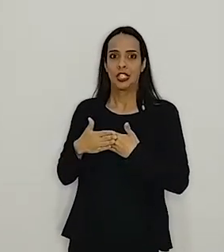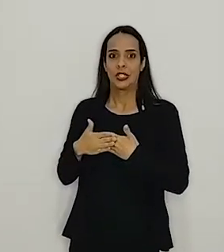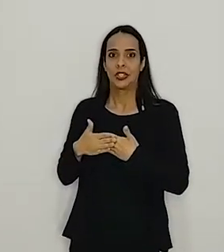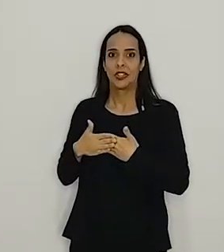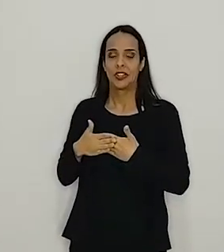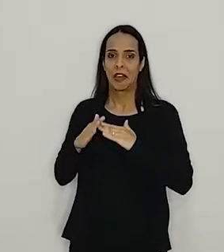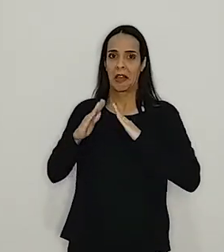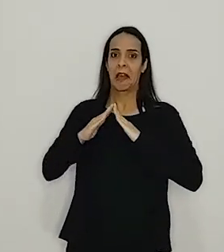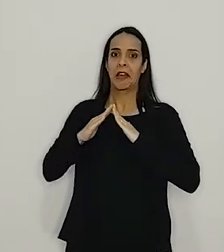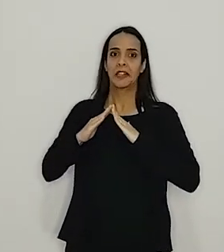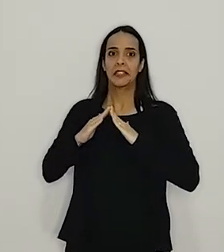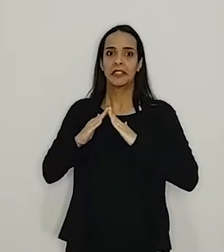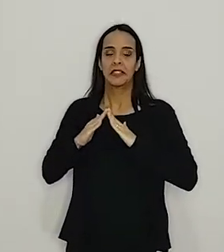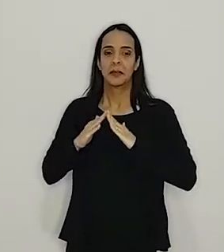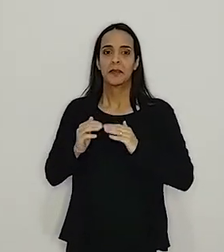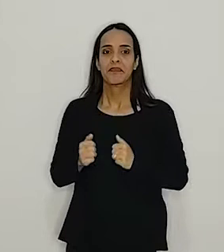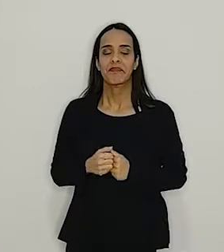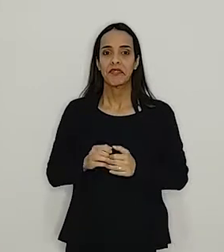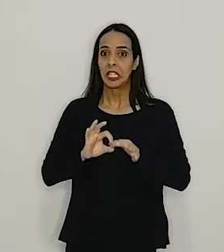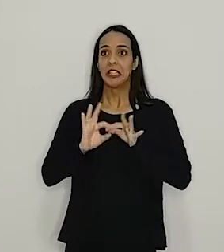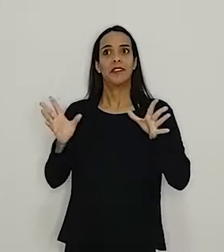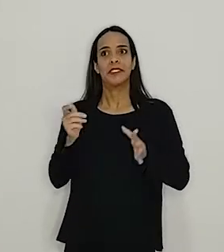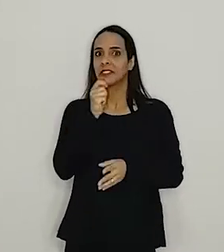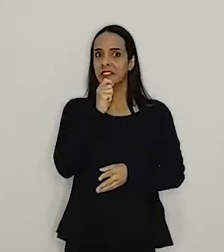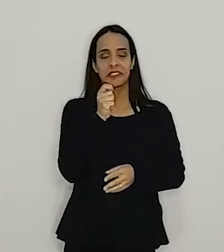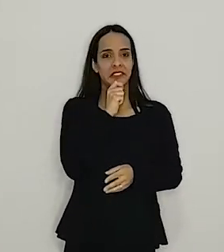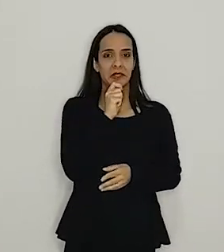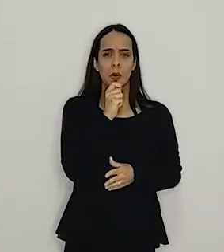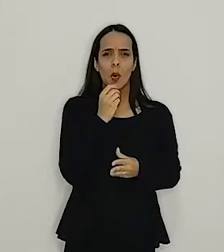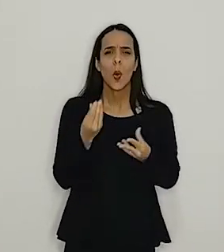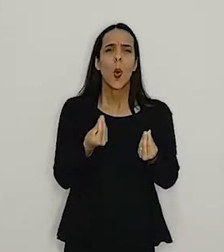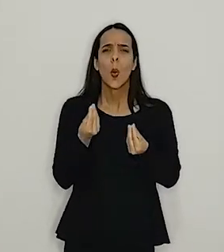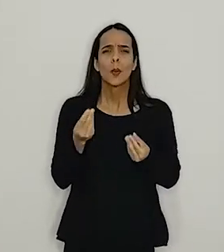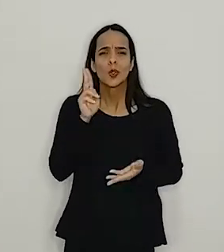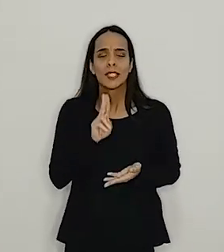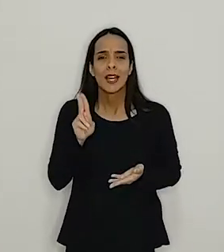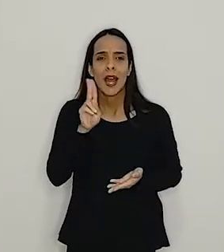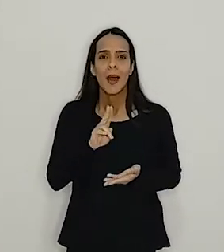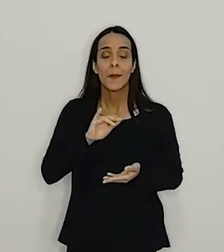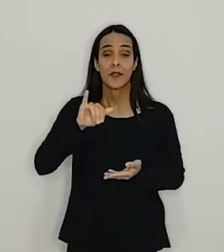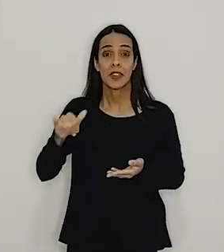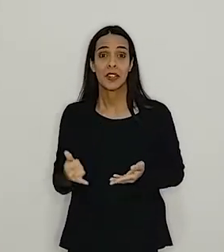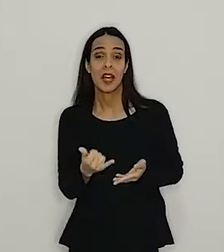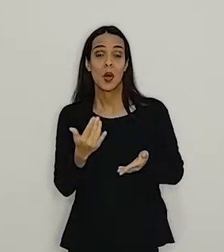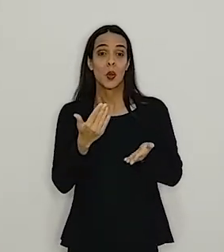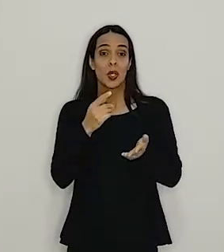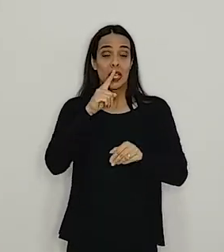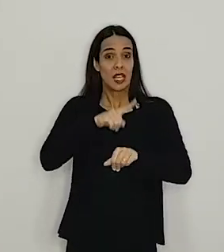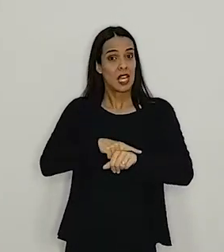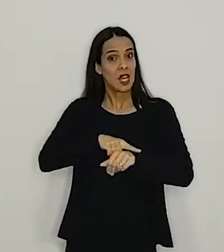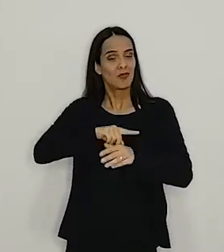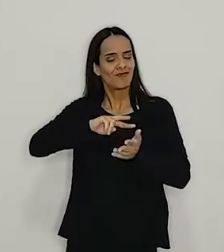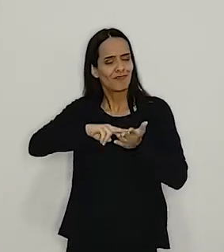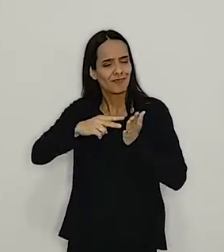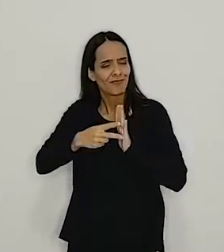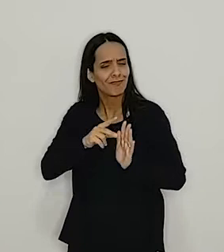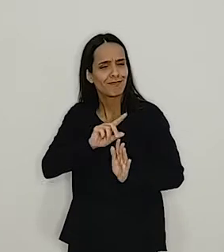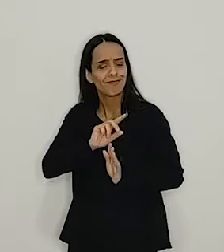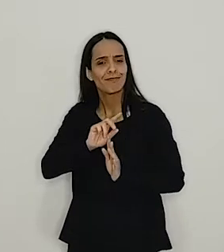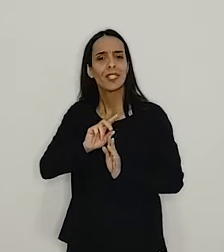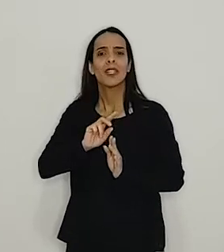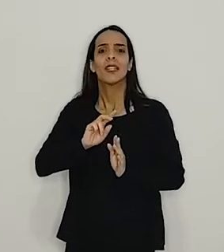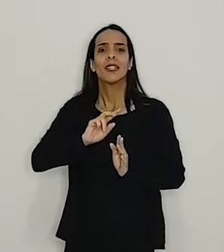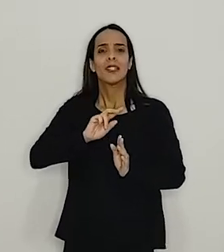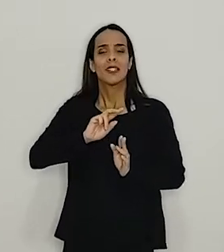que a gente pode usar para um tempo de ressignificado, um tempo de recomeço. E como o tema